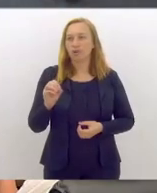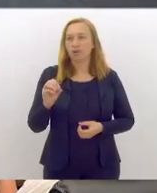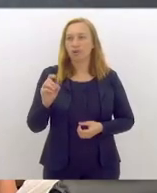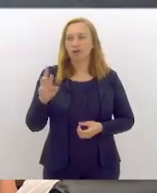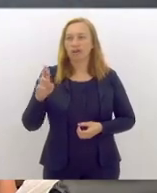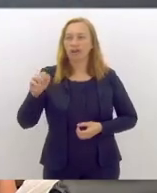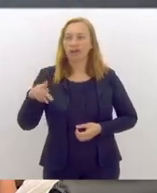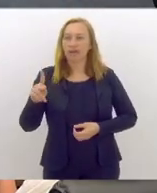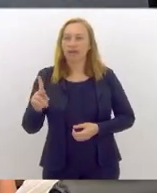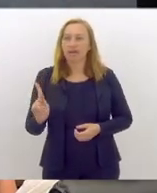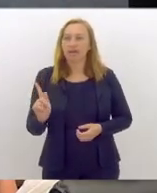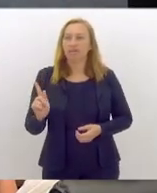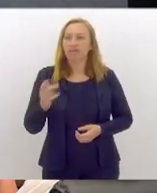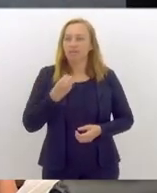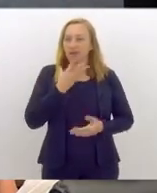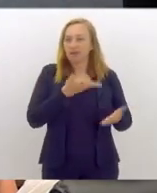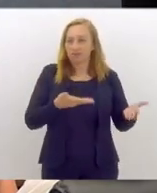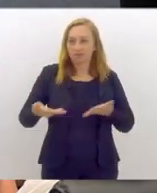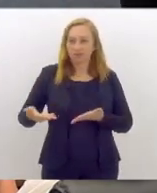sejam bem-vindos